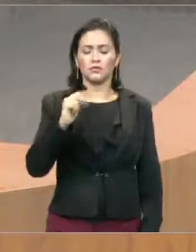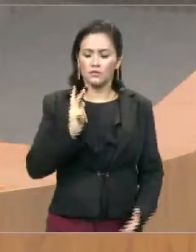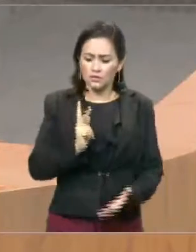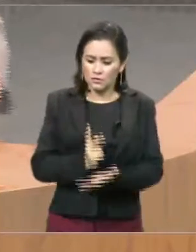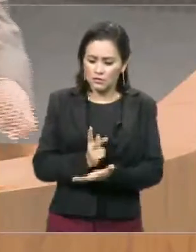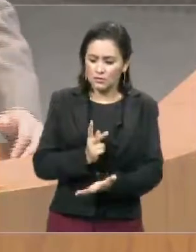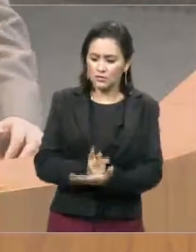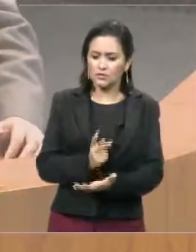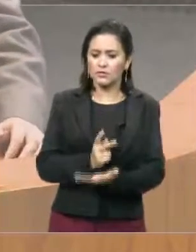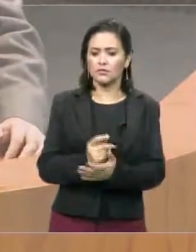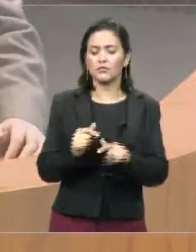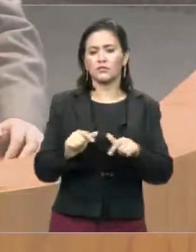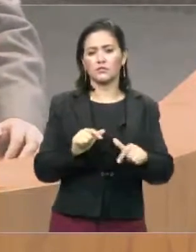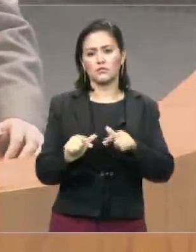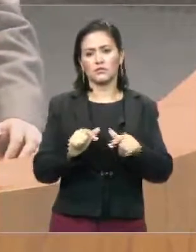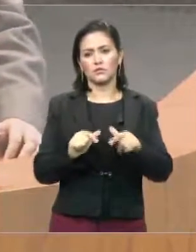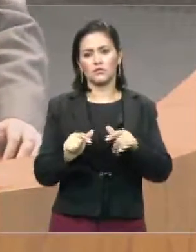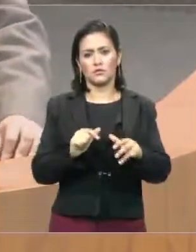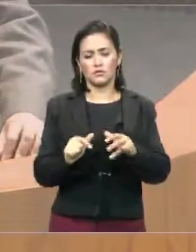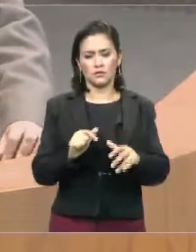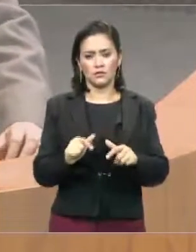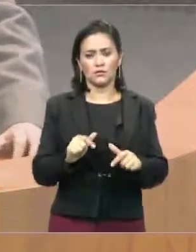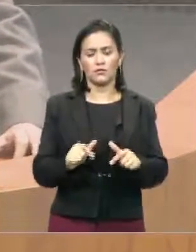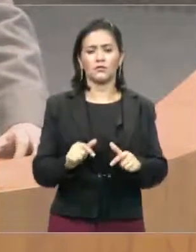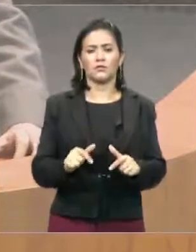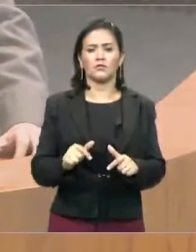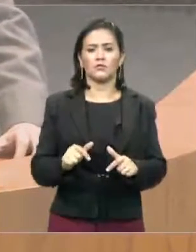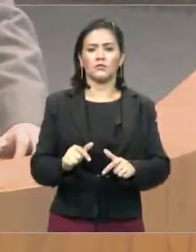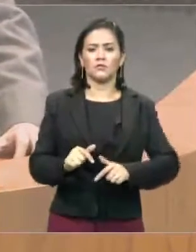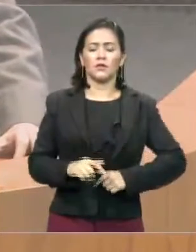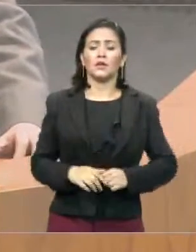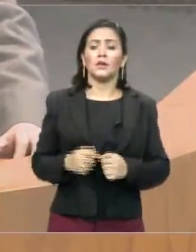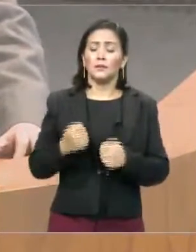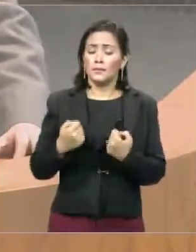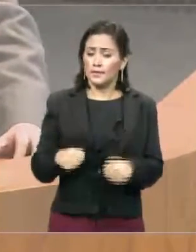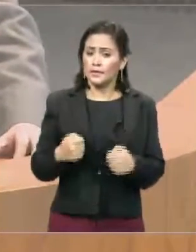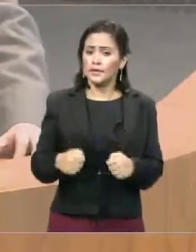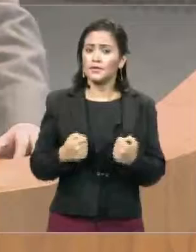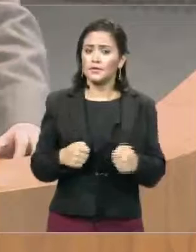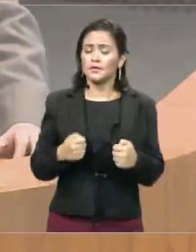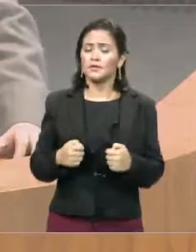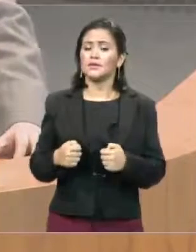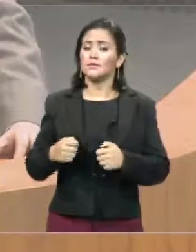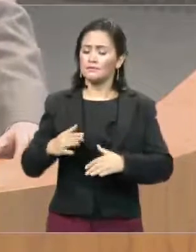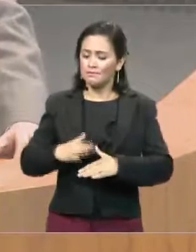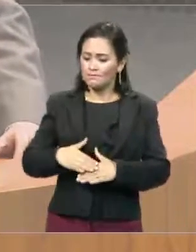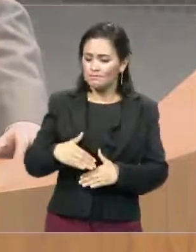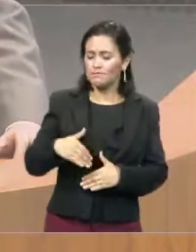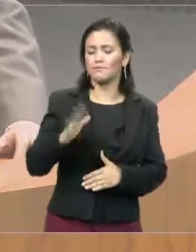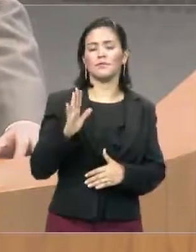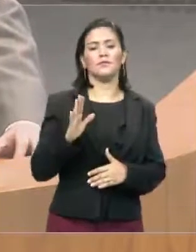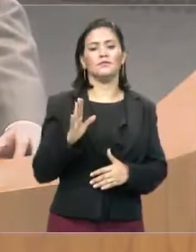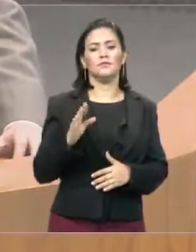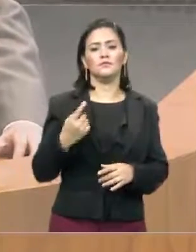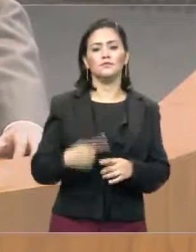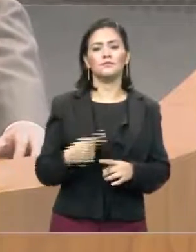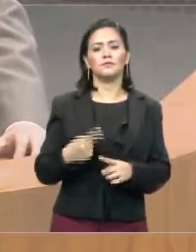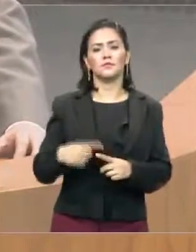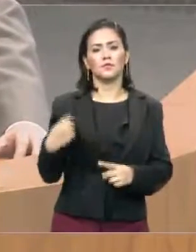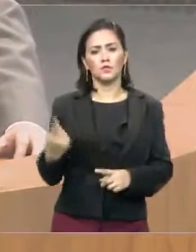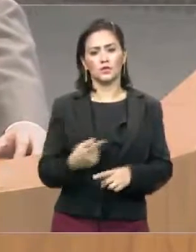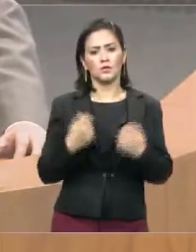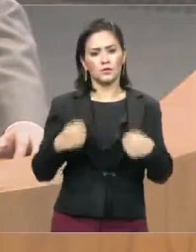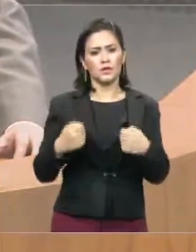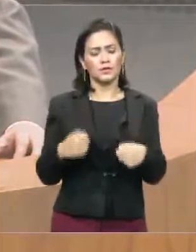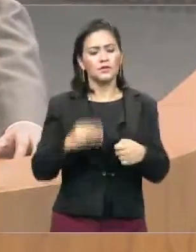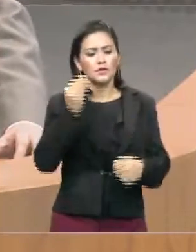mais, com mais intensidade. Porque nós precisamos de respostas